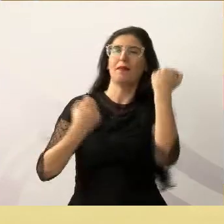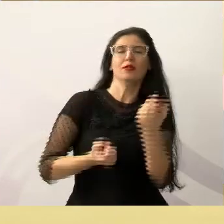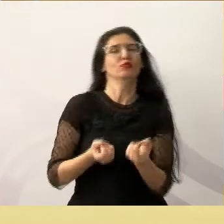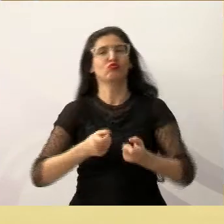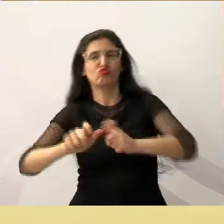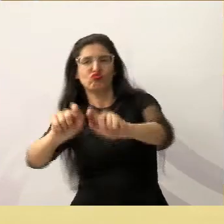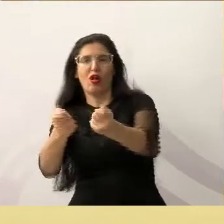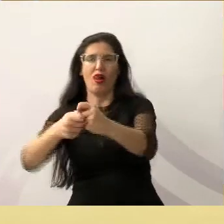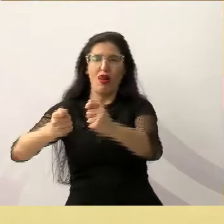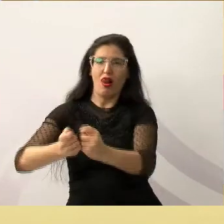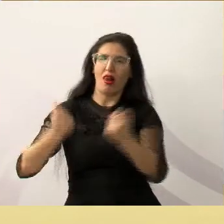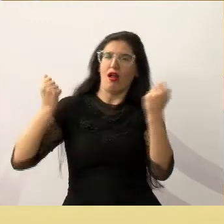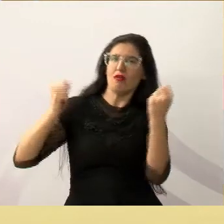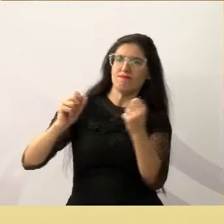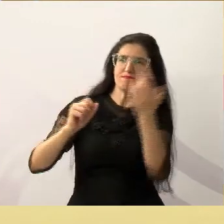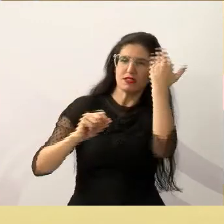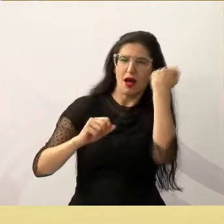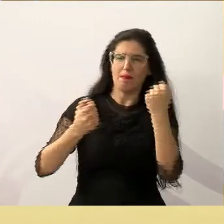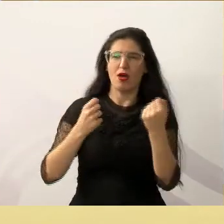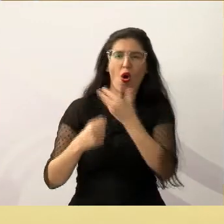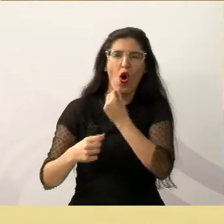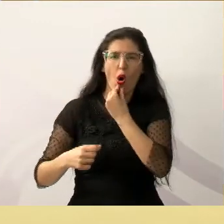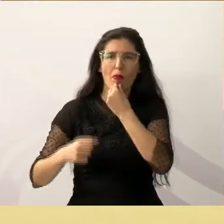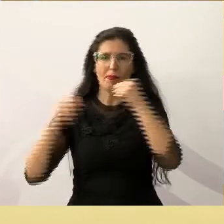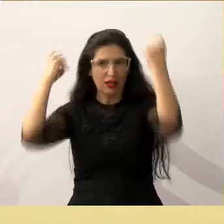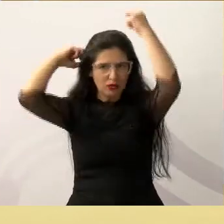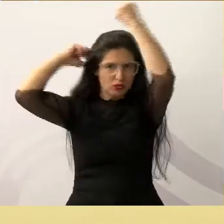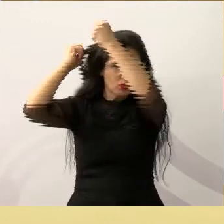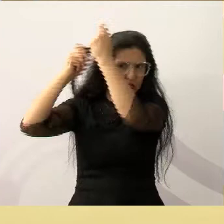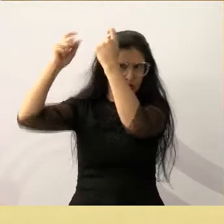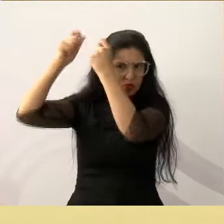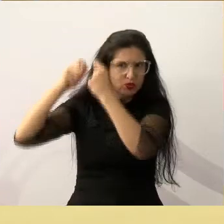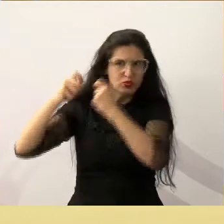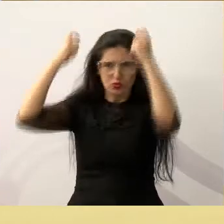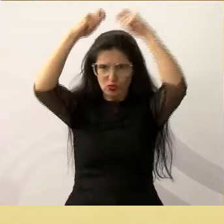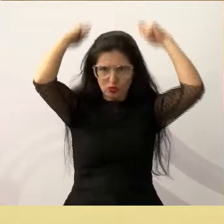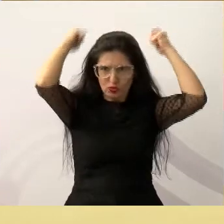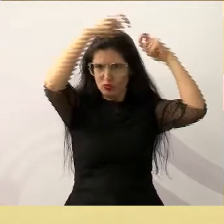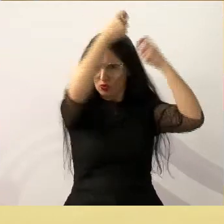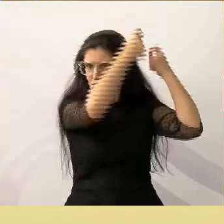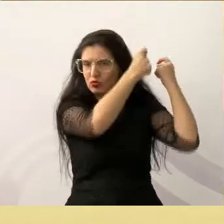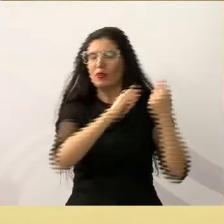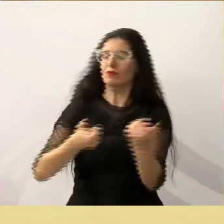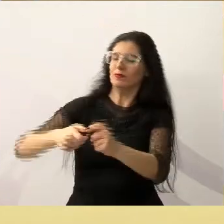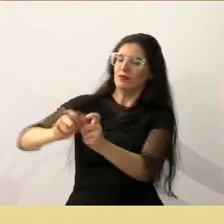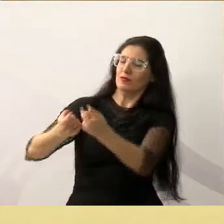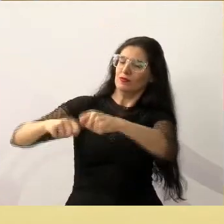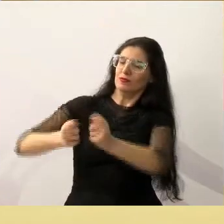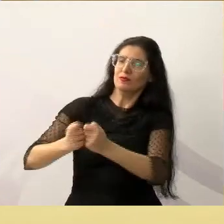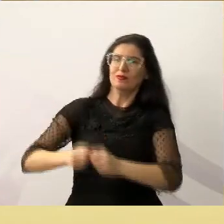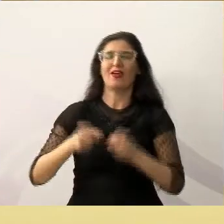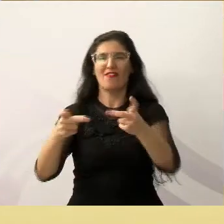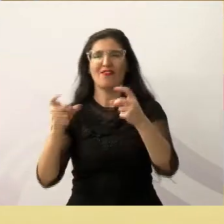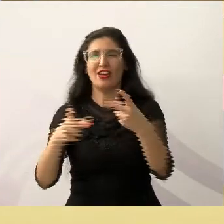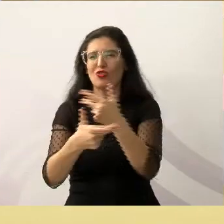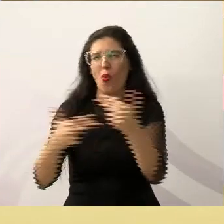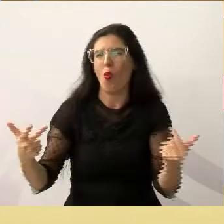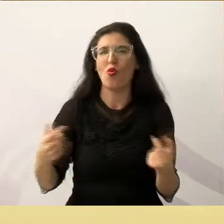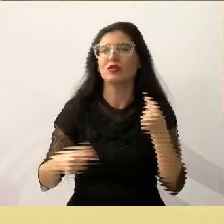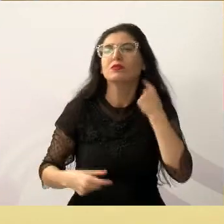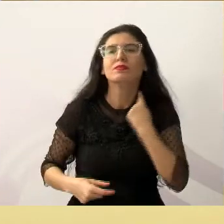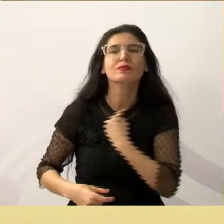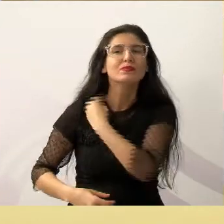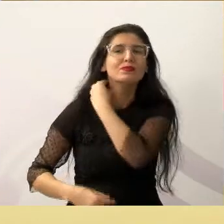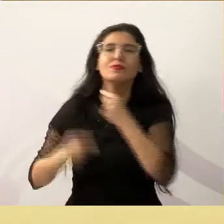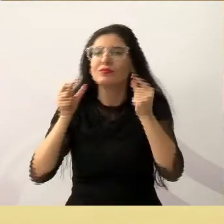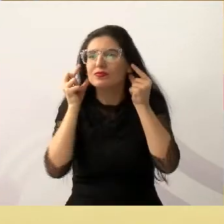vivem daquela renda. Aqueles artesãos do município que têm uma participação nas feiras, nas praças que ocorrem